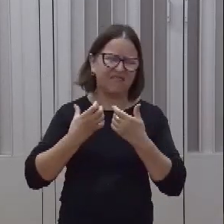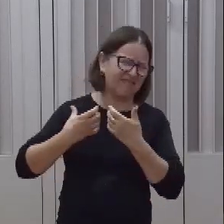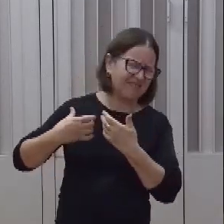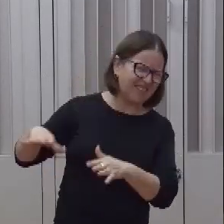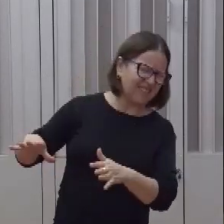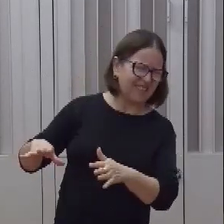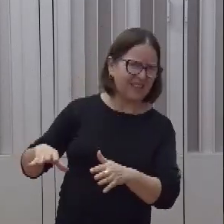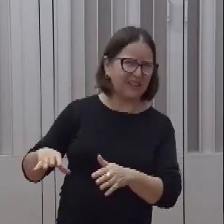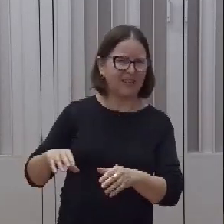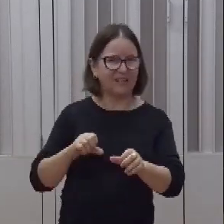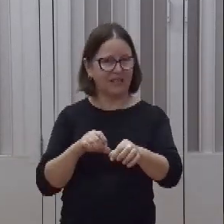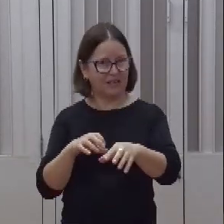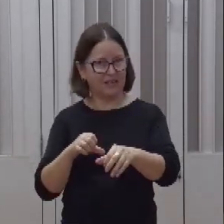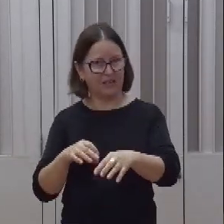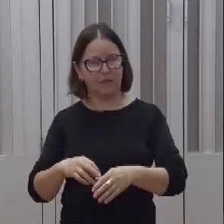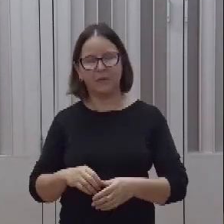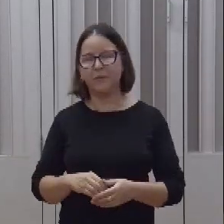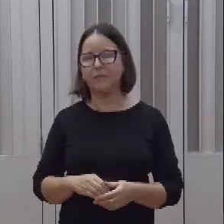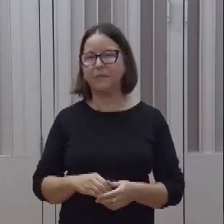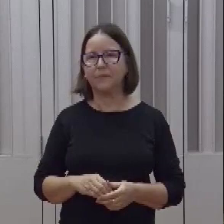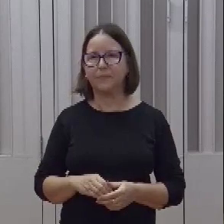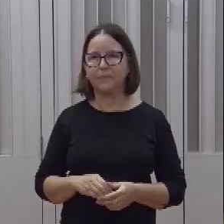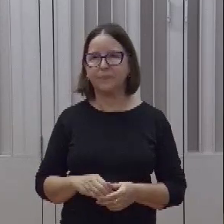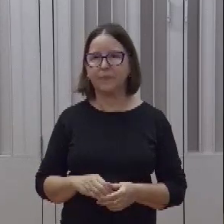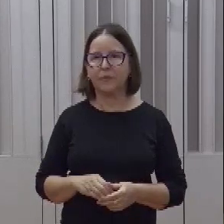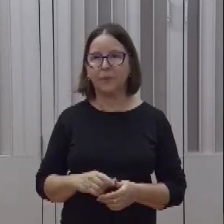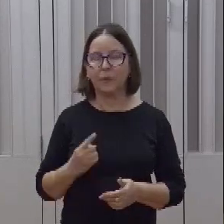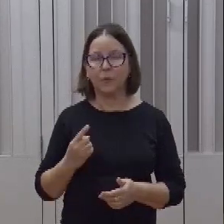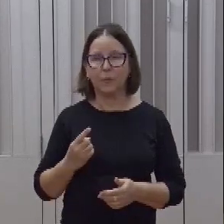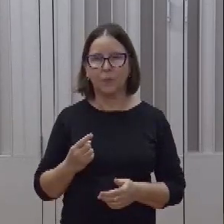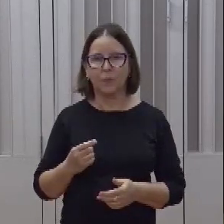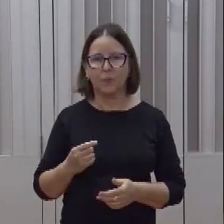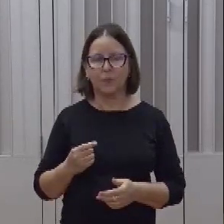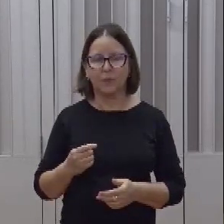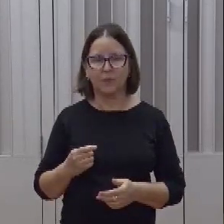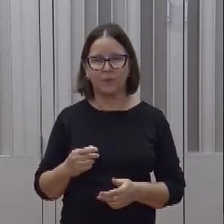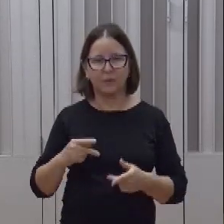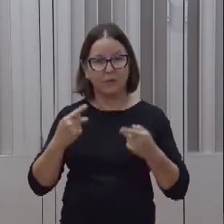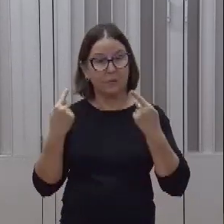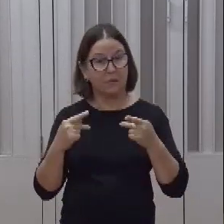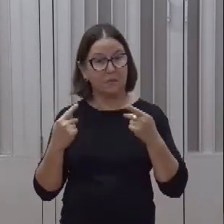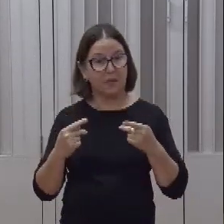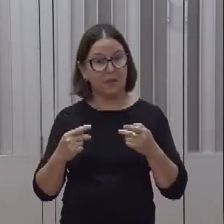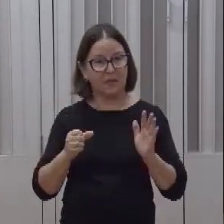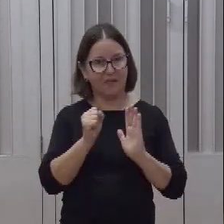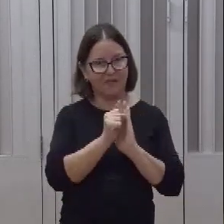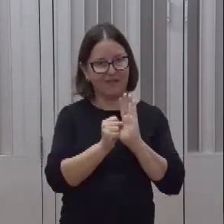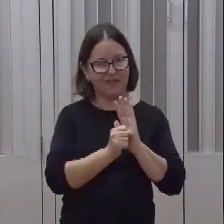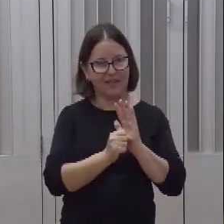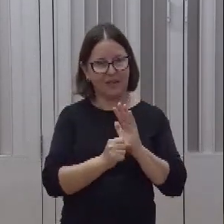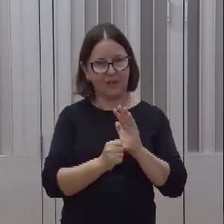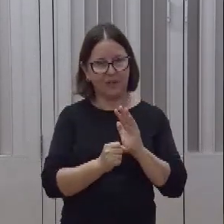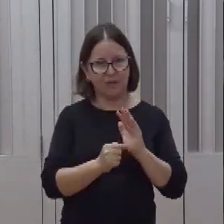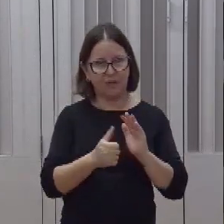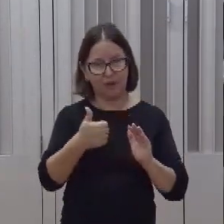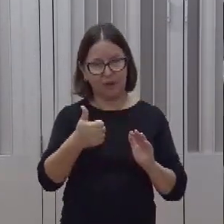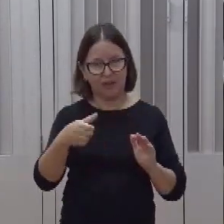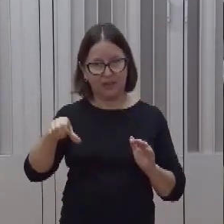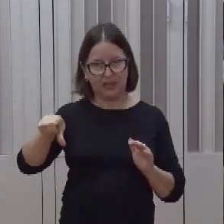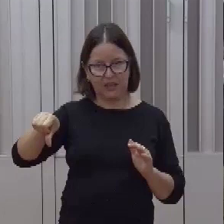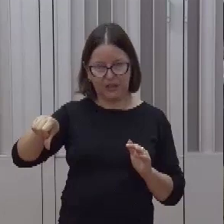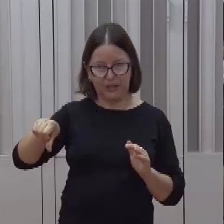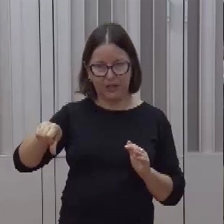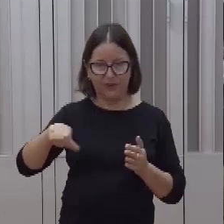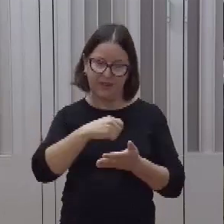Spurgeon, um pregador do século XIX, ele escreveu certa vez